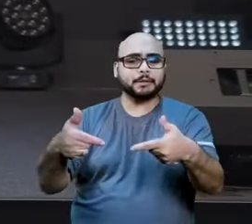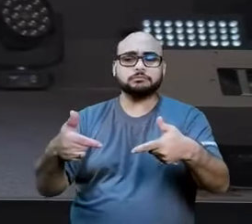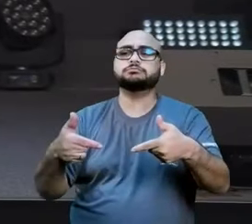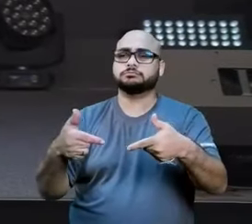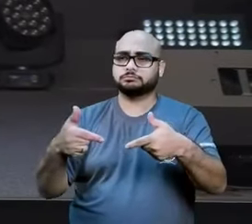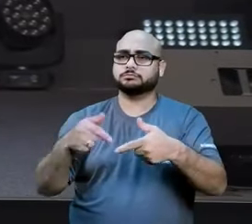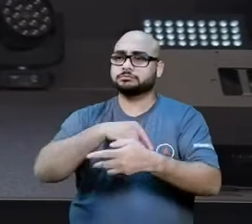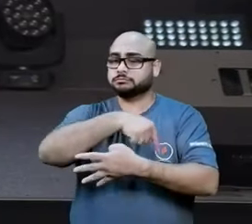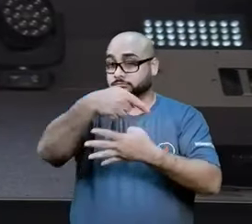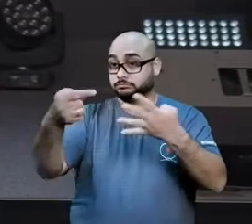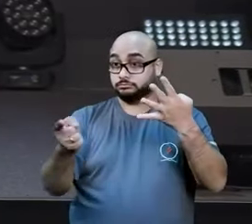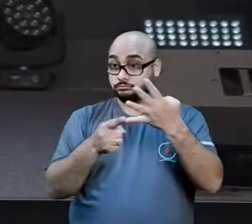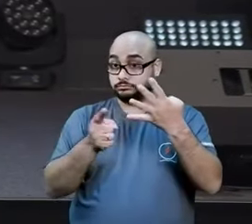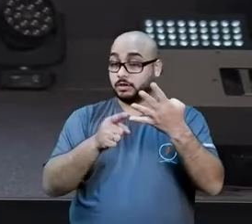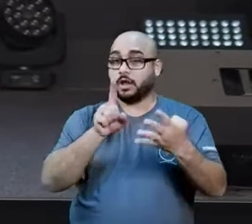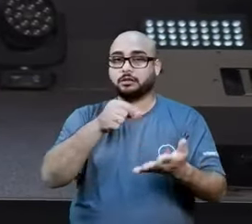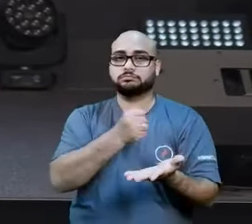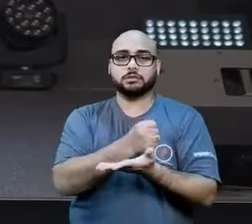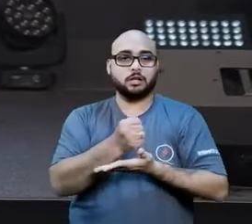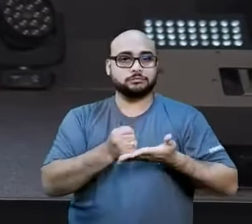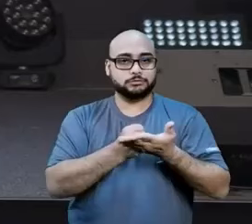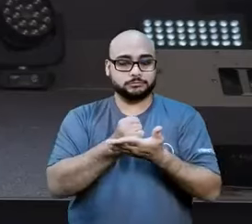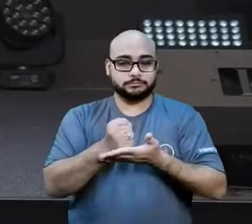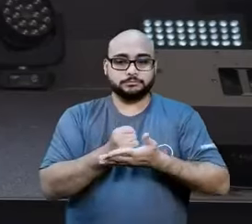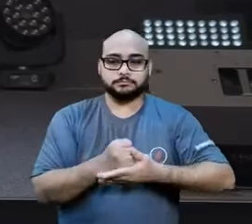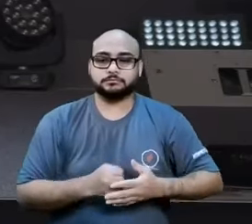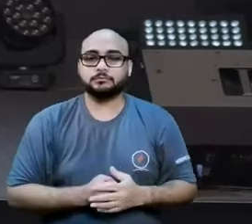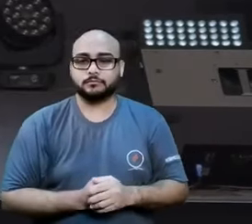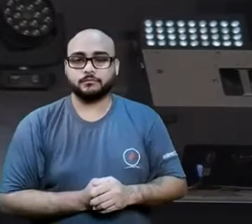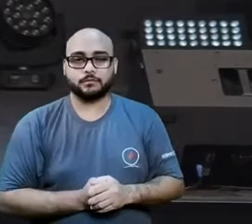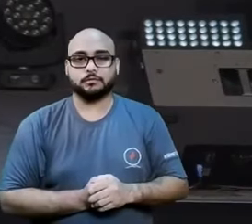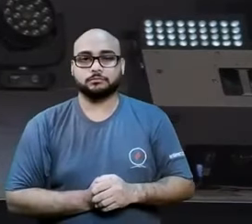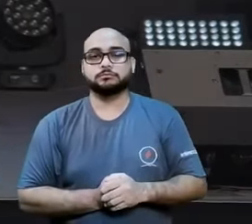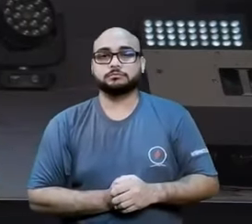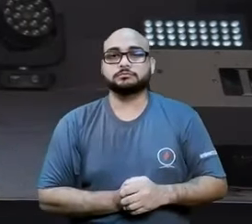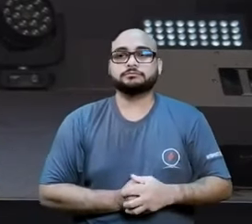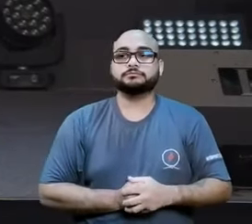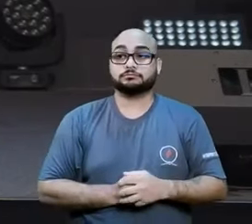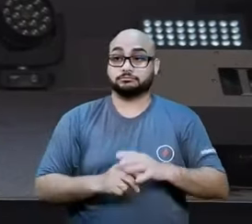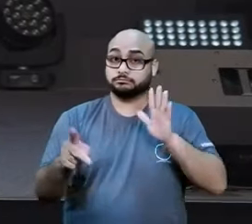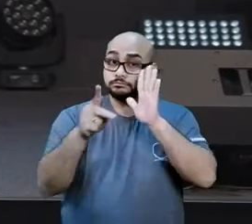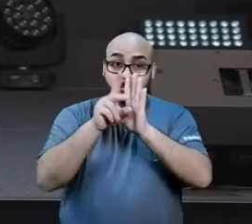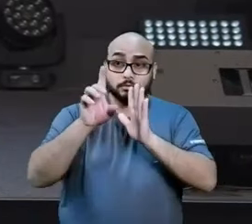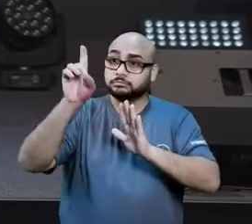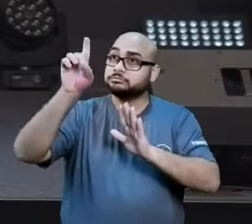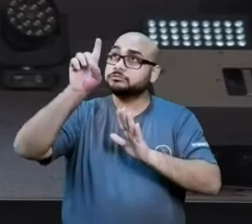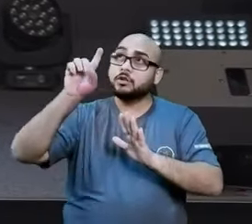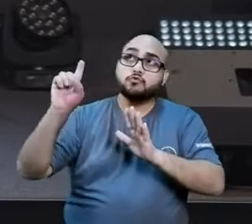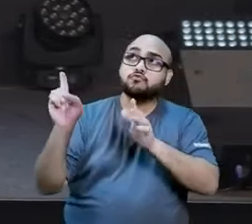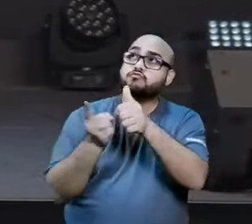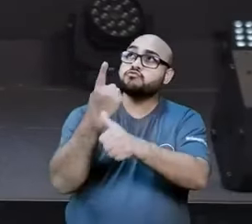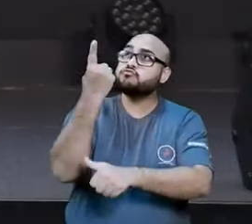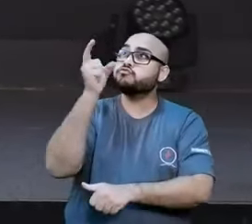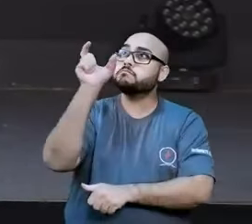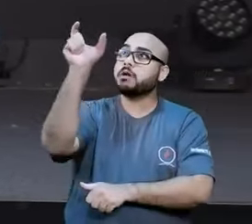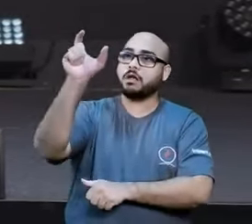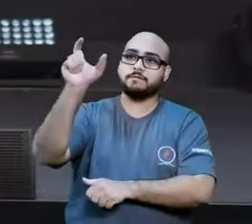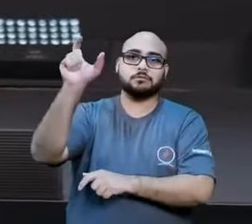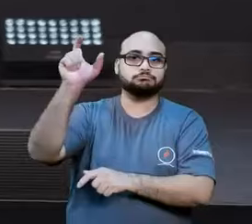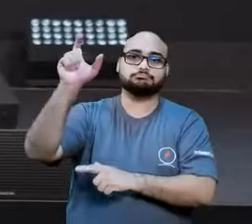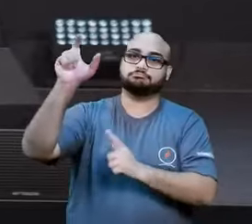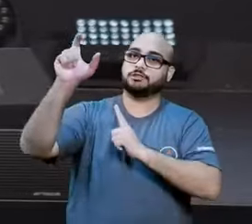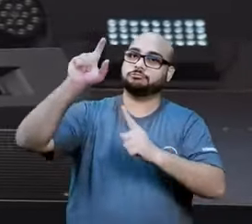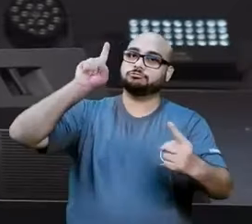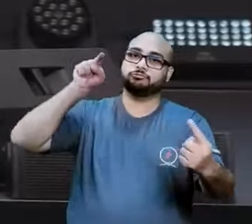caráter e nos atributos que são exclusivos de Deus Deus age baseado